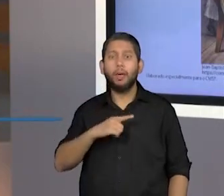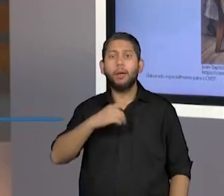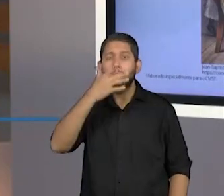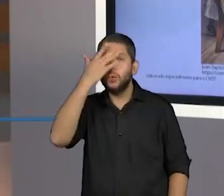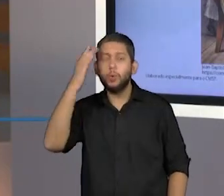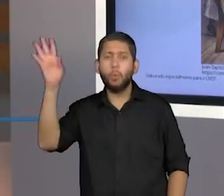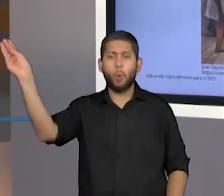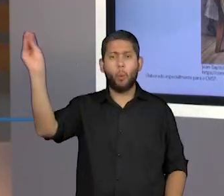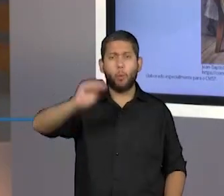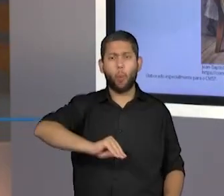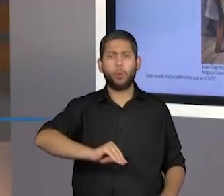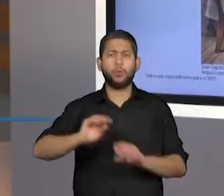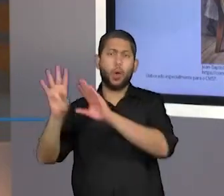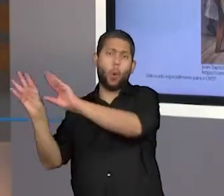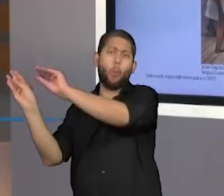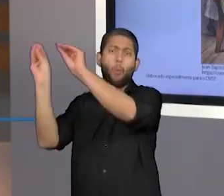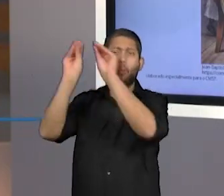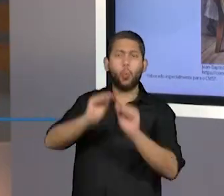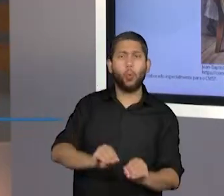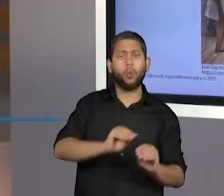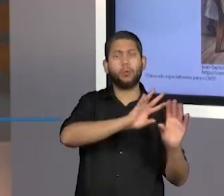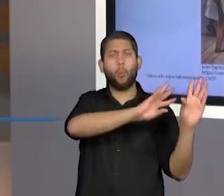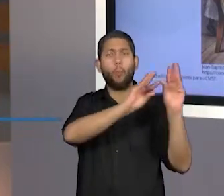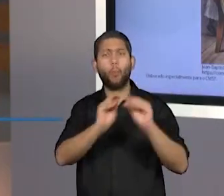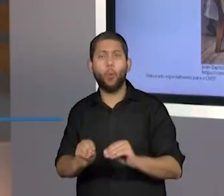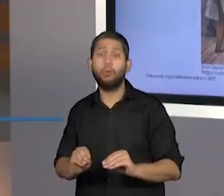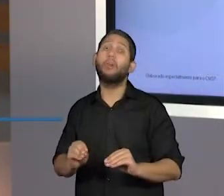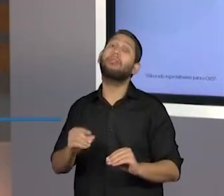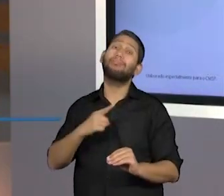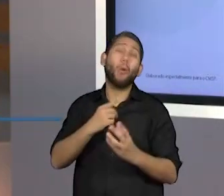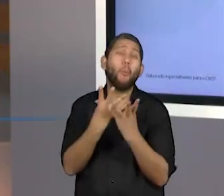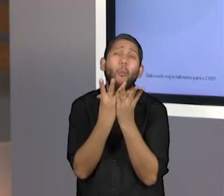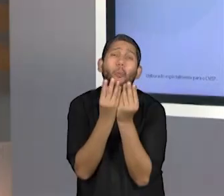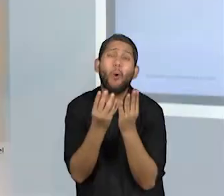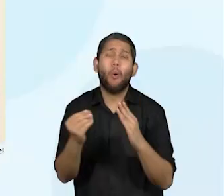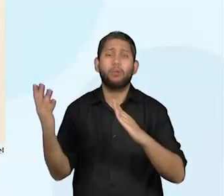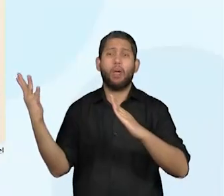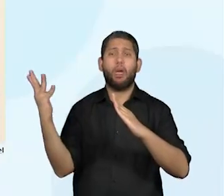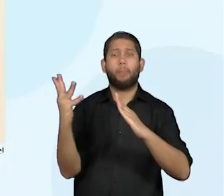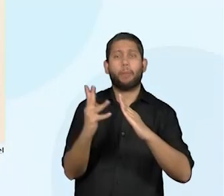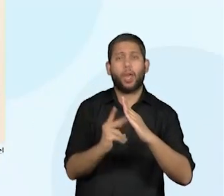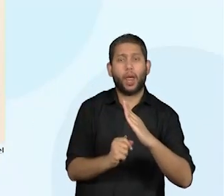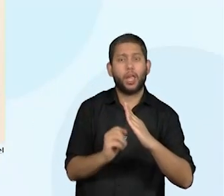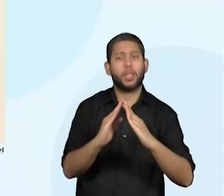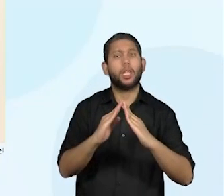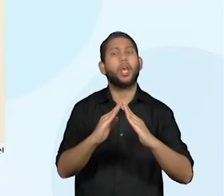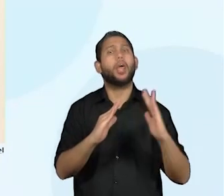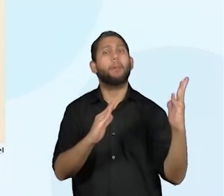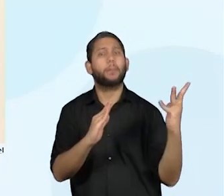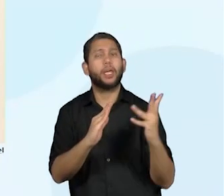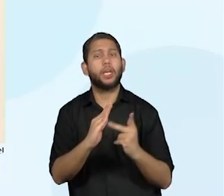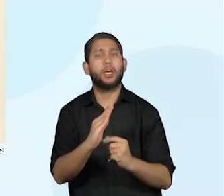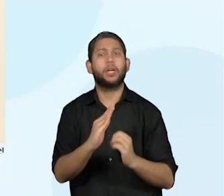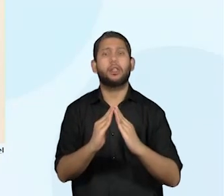forte e tem toda uma herança cultural por trás disso. Aqui a gente tem uma segunda